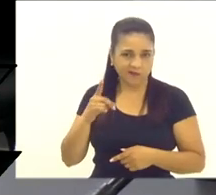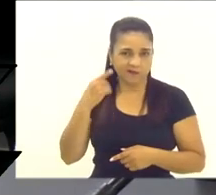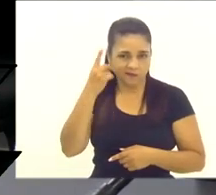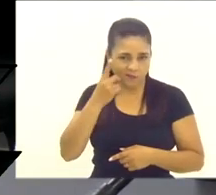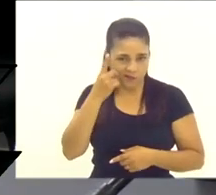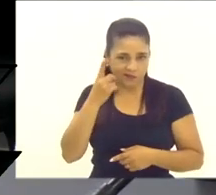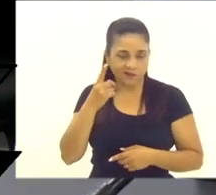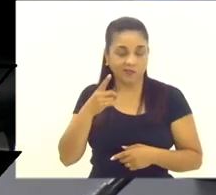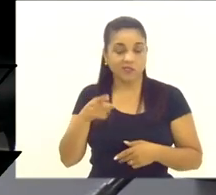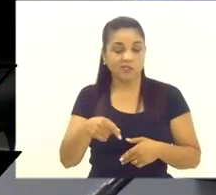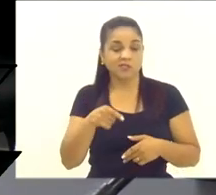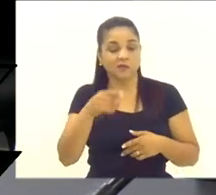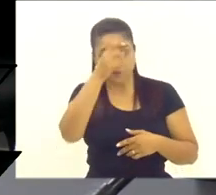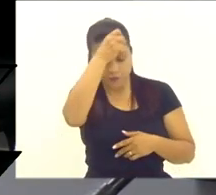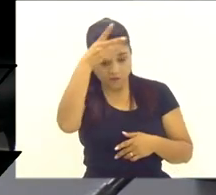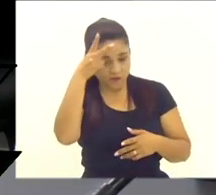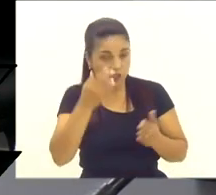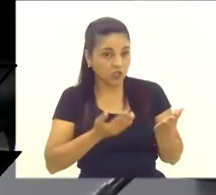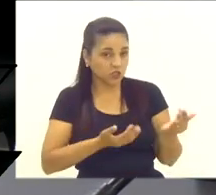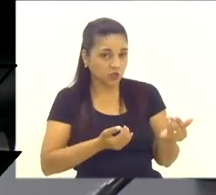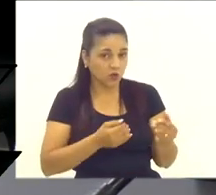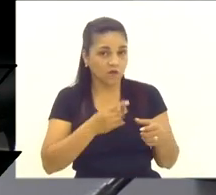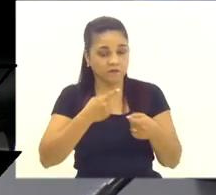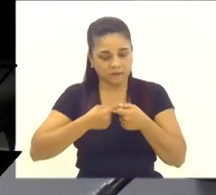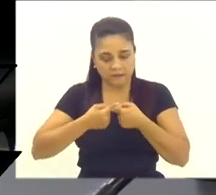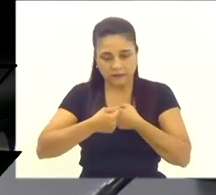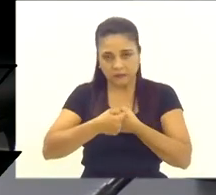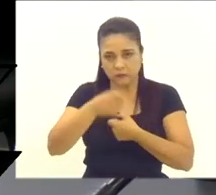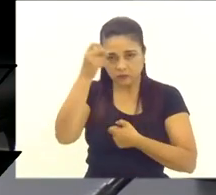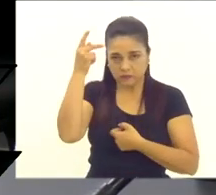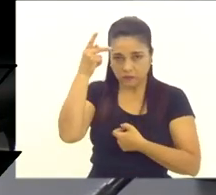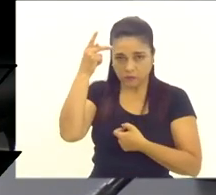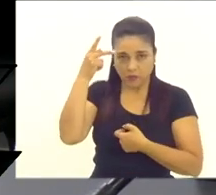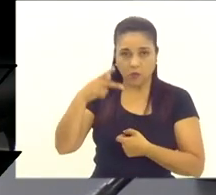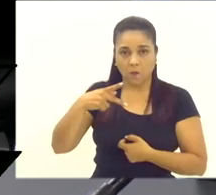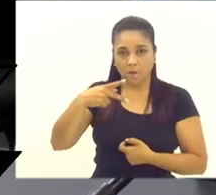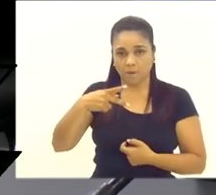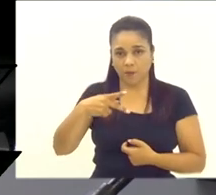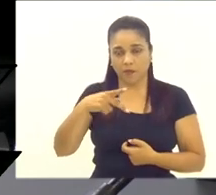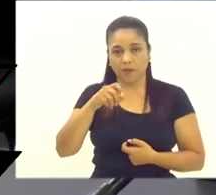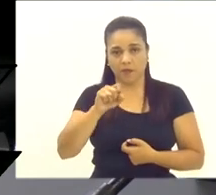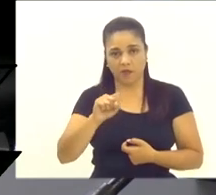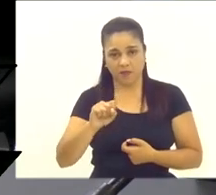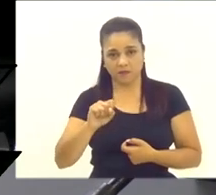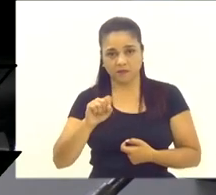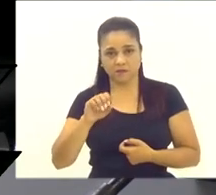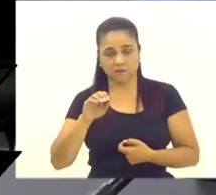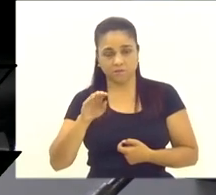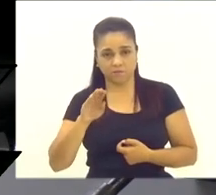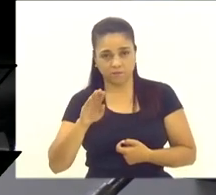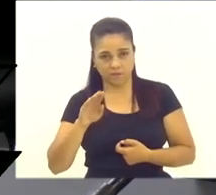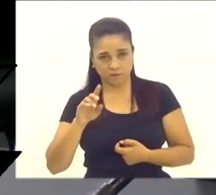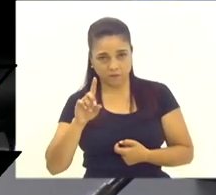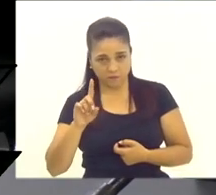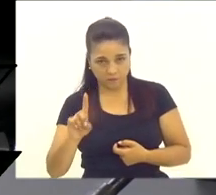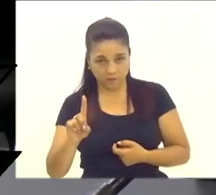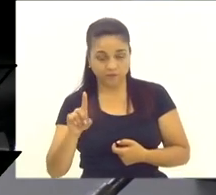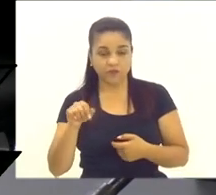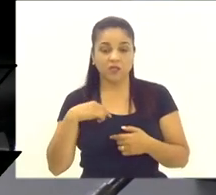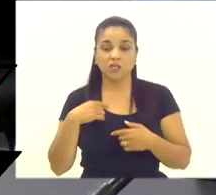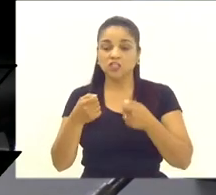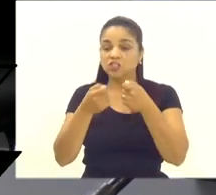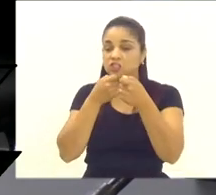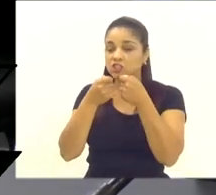jovem de uma cidade do interior de São Paulo do PSD que foi chamada por um